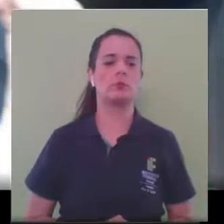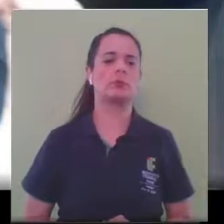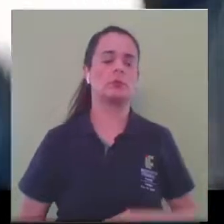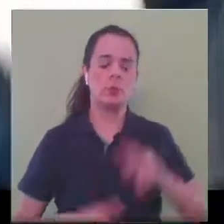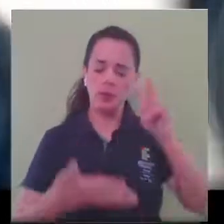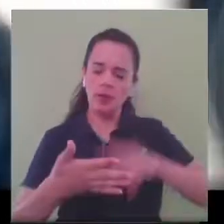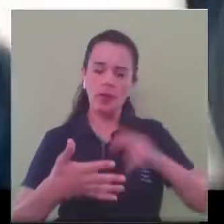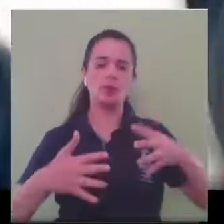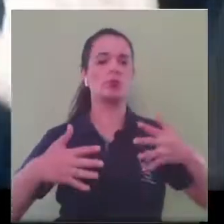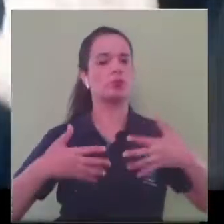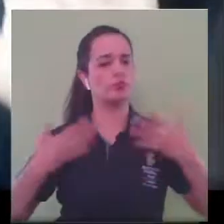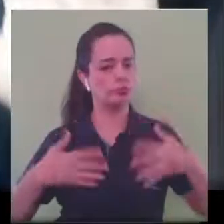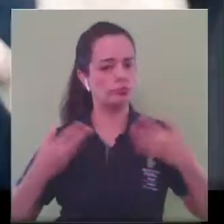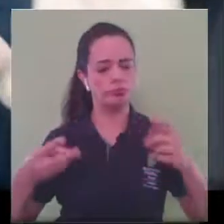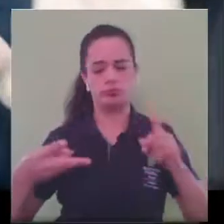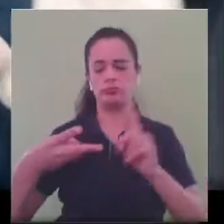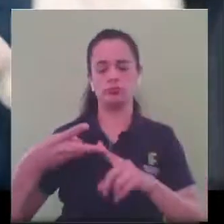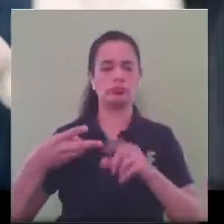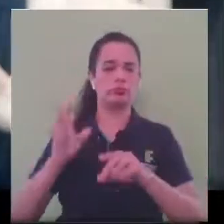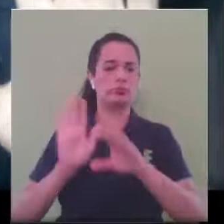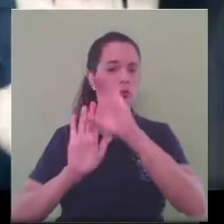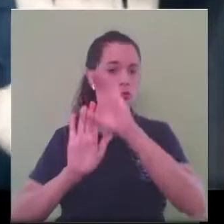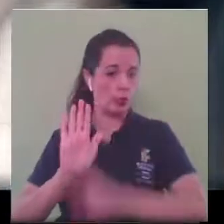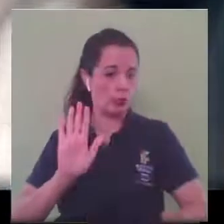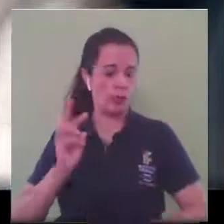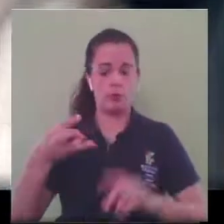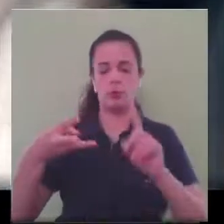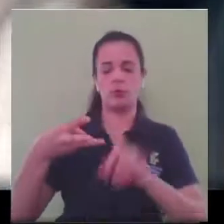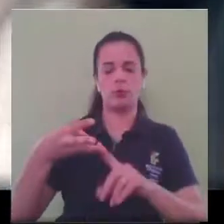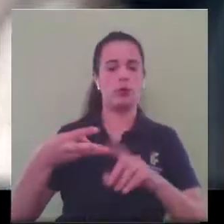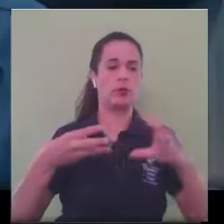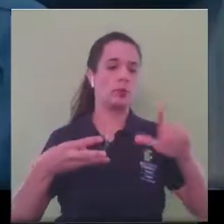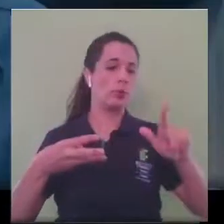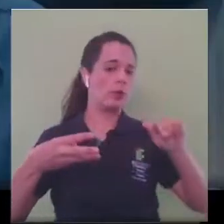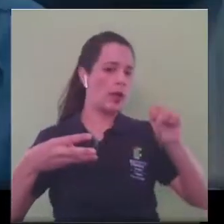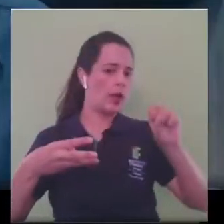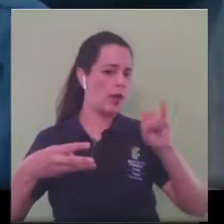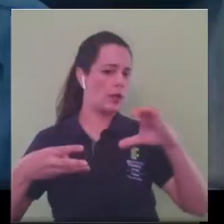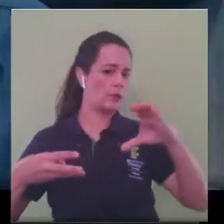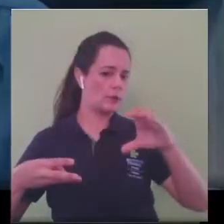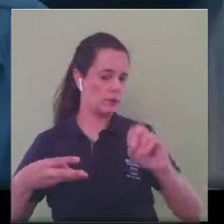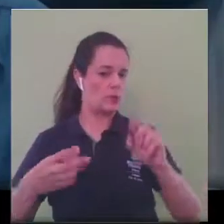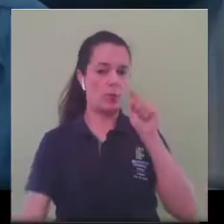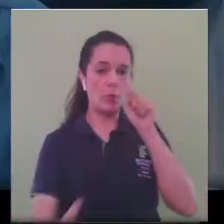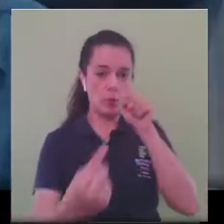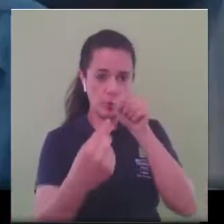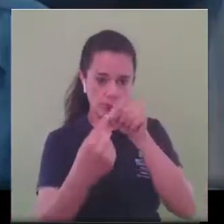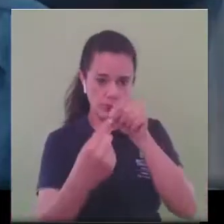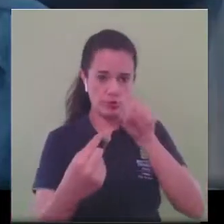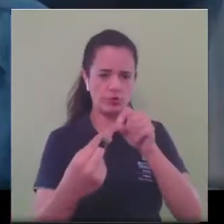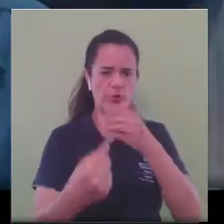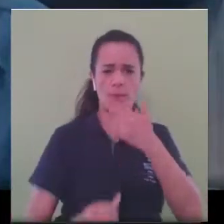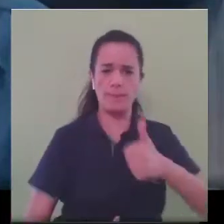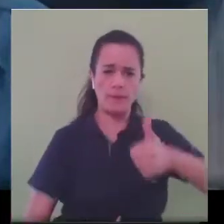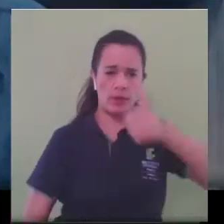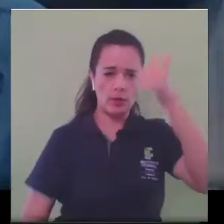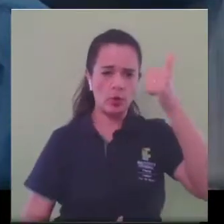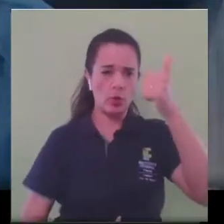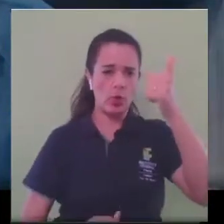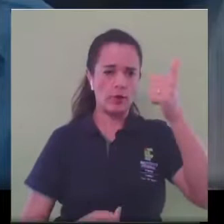a leitura curricular e a leitura do clássico como objetivo de atingir a sua melhora na sua vida